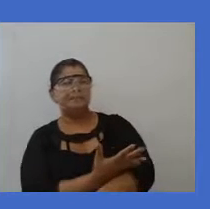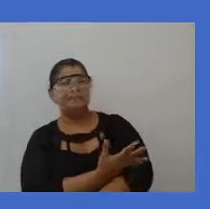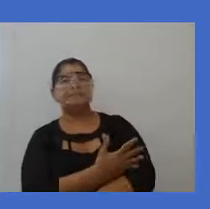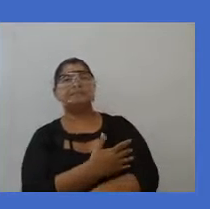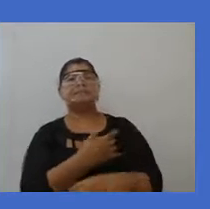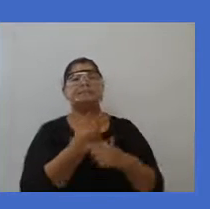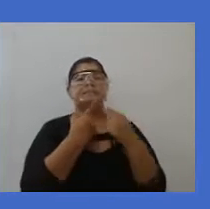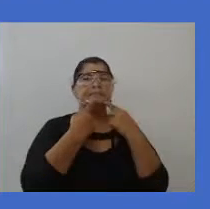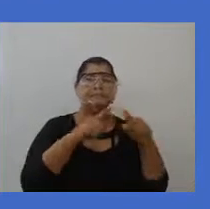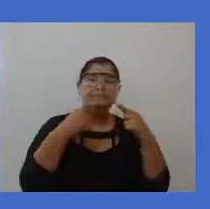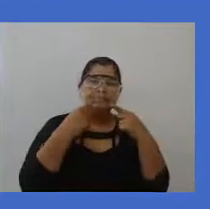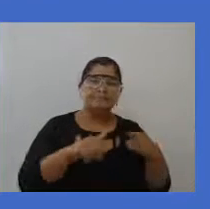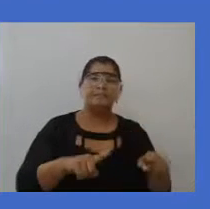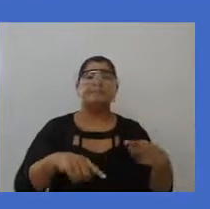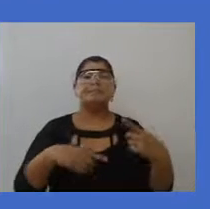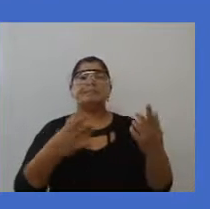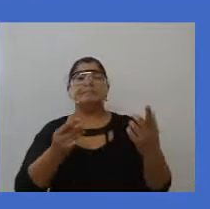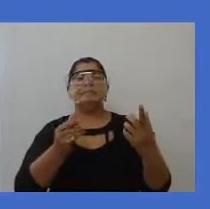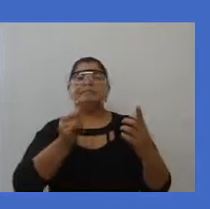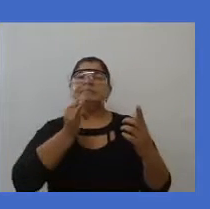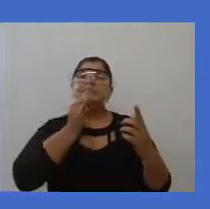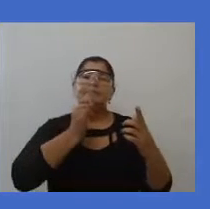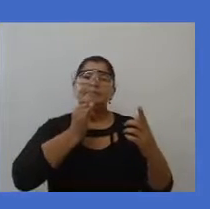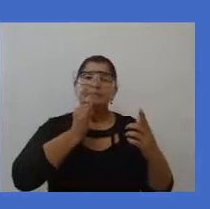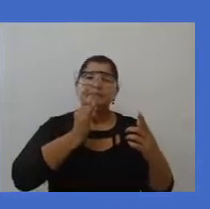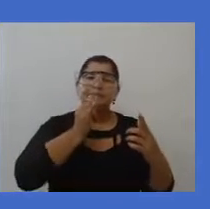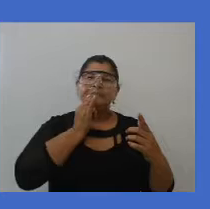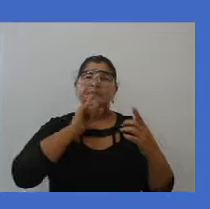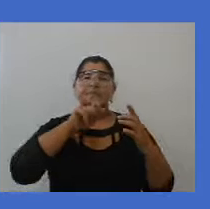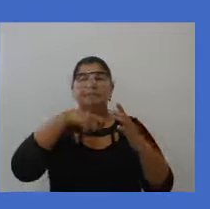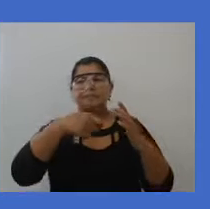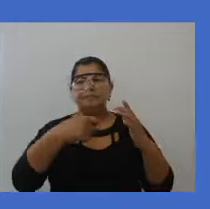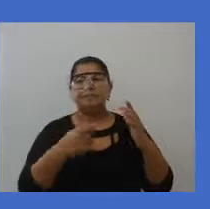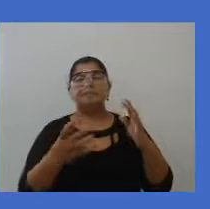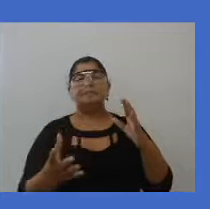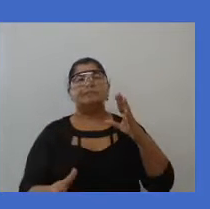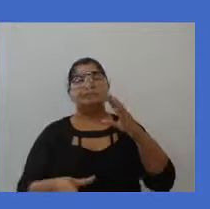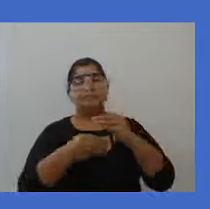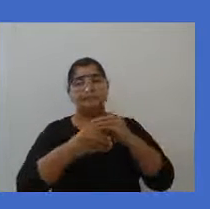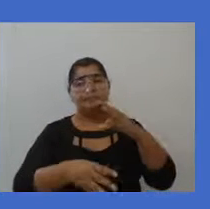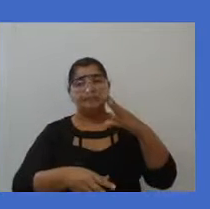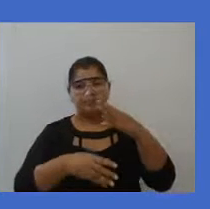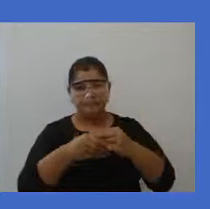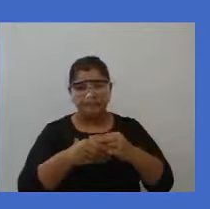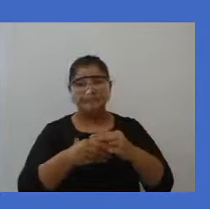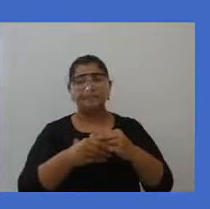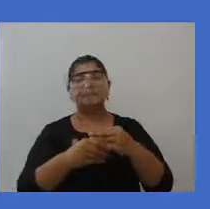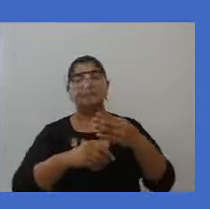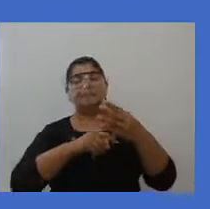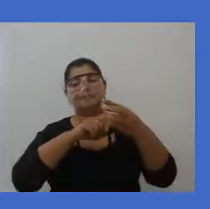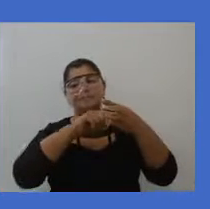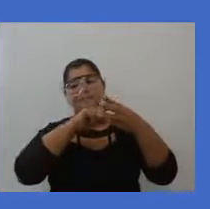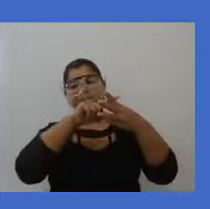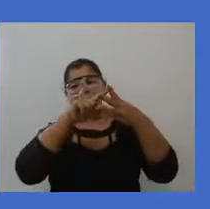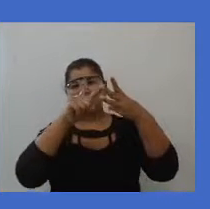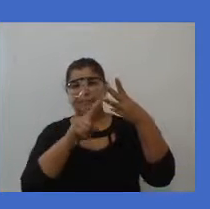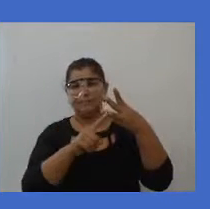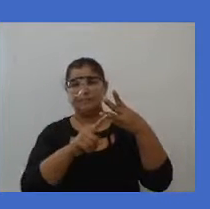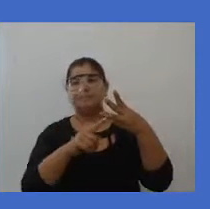apenas interpretou, você está fazendo um trabalho passivo. Agora, se você